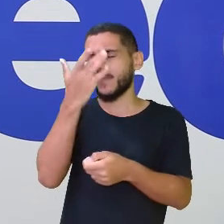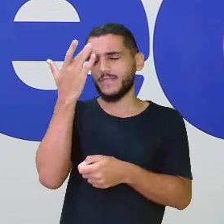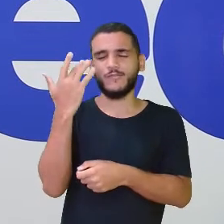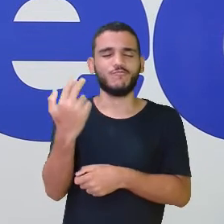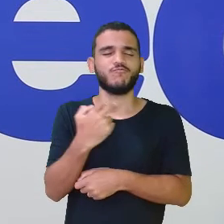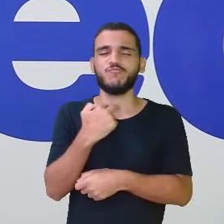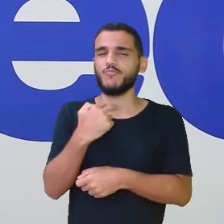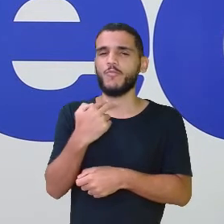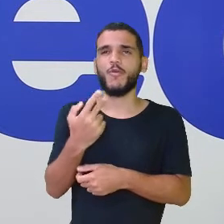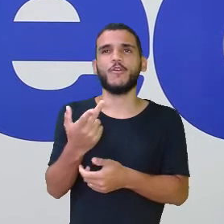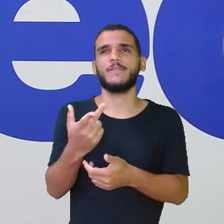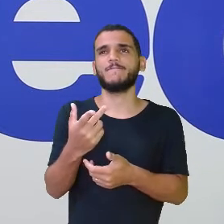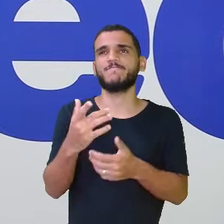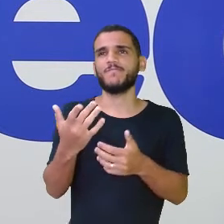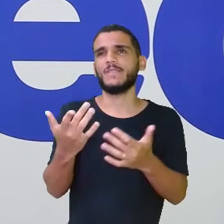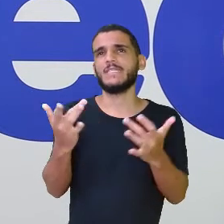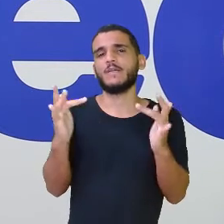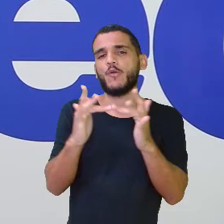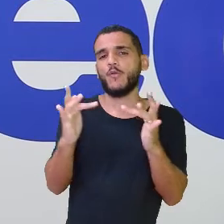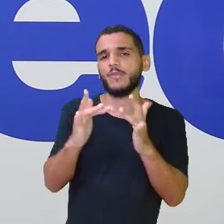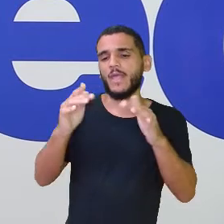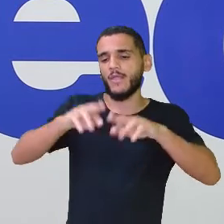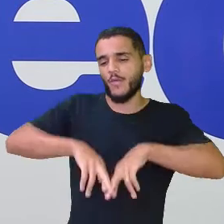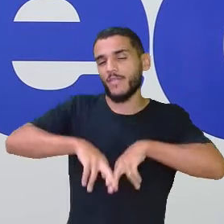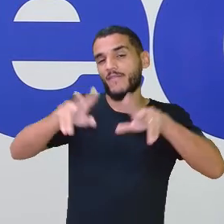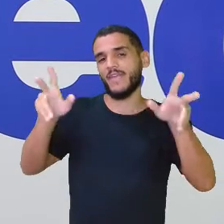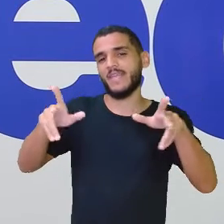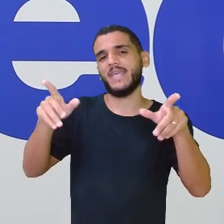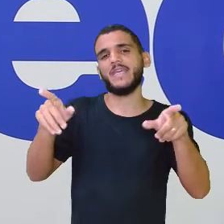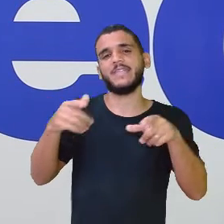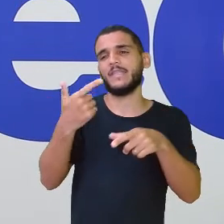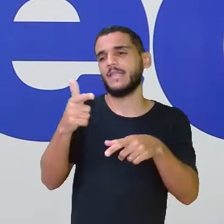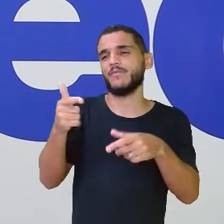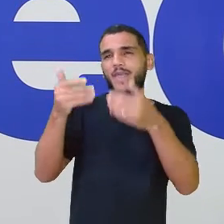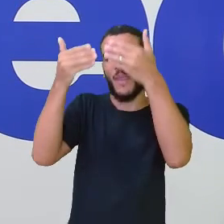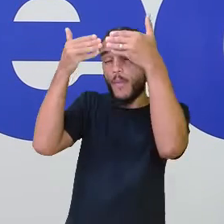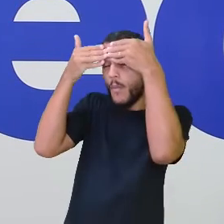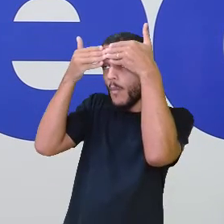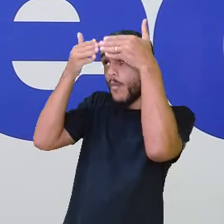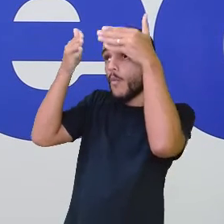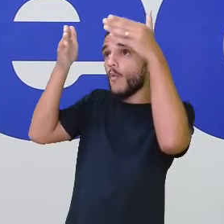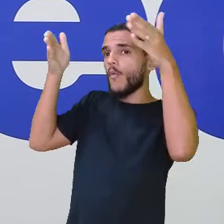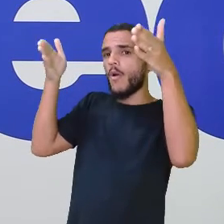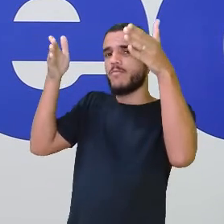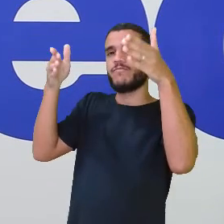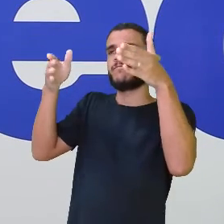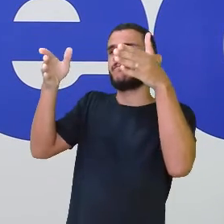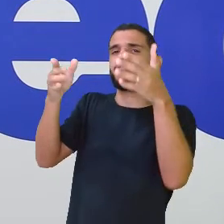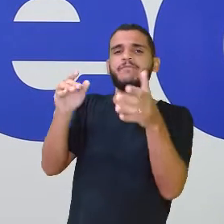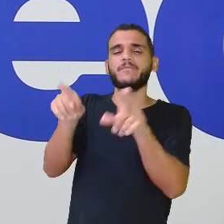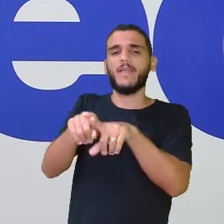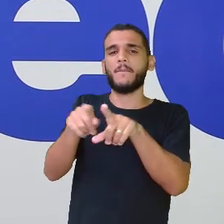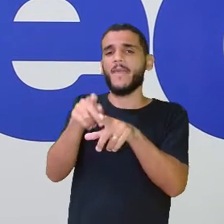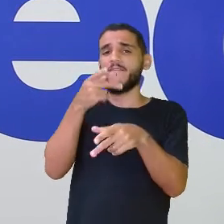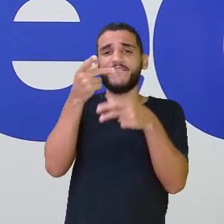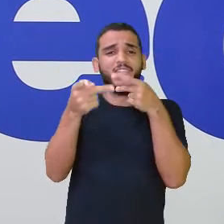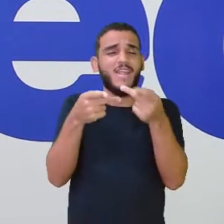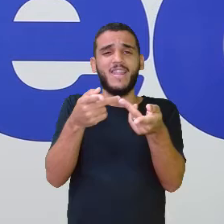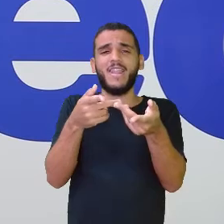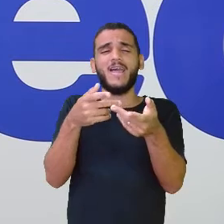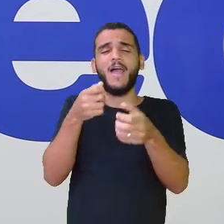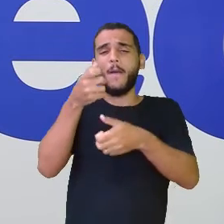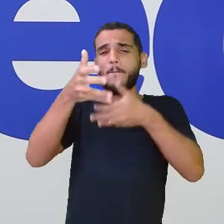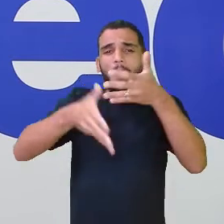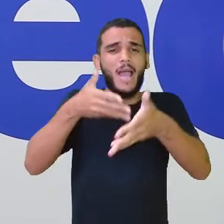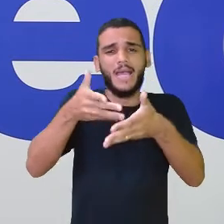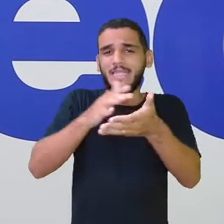com diversidades, né? Você não tem abertura para falar, né? Para expor sua opinião, não ter liberdade de